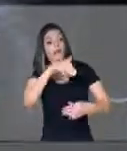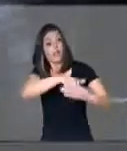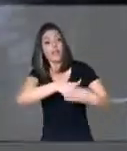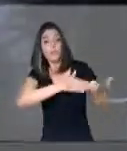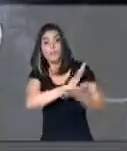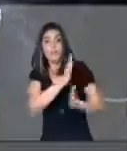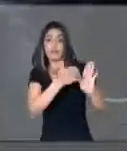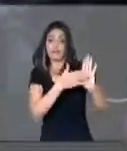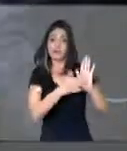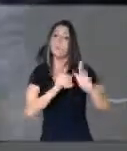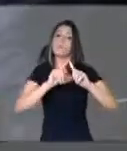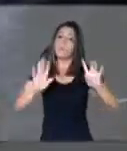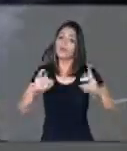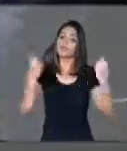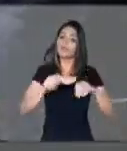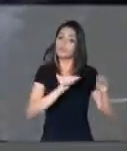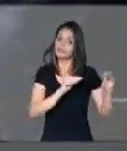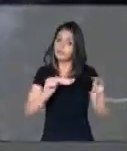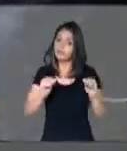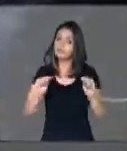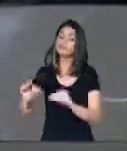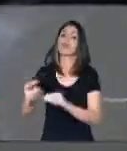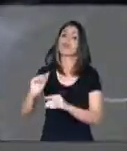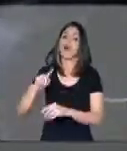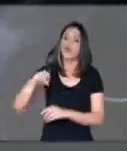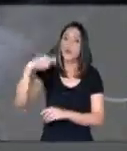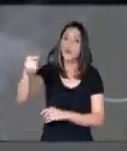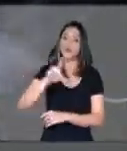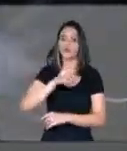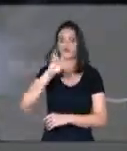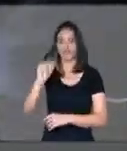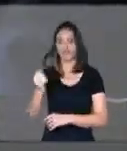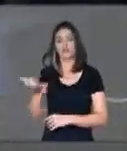Portanto, queremos discutir mais. O PSB orienta sim. PSL libera.